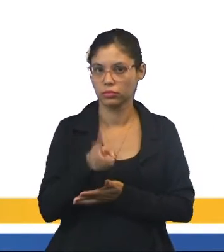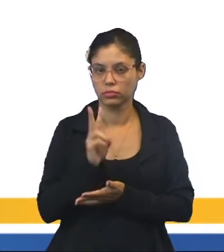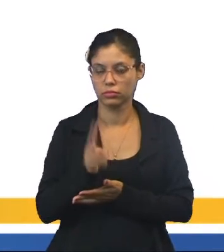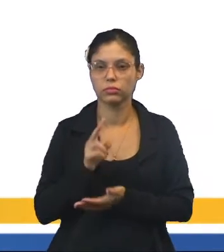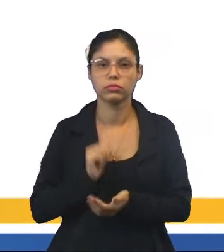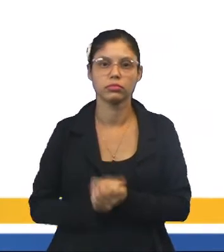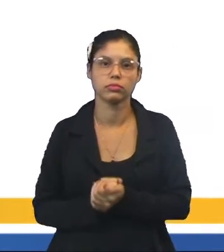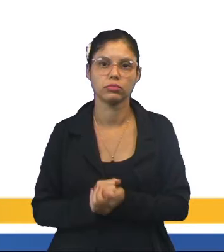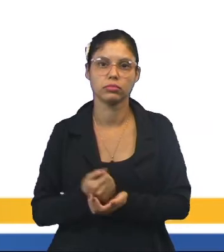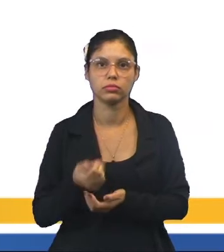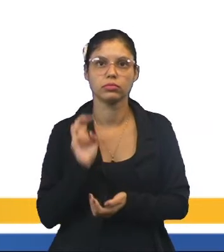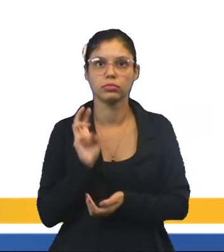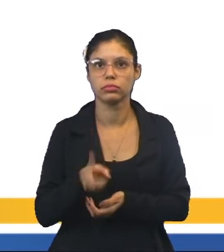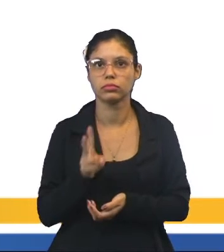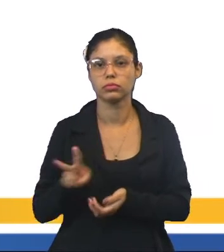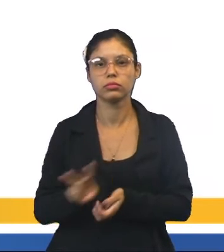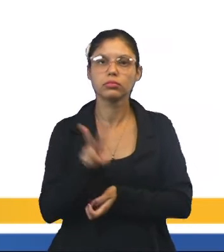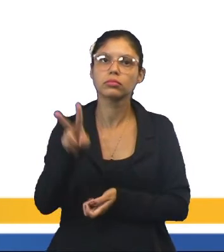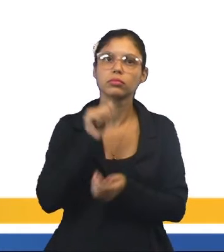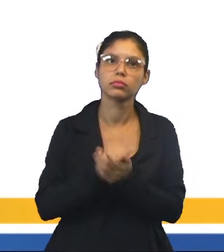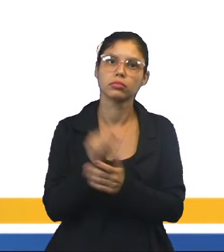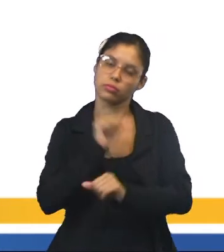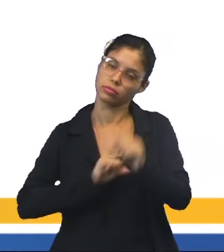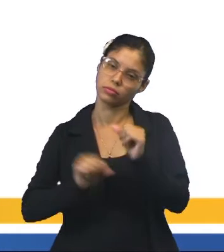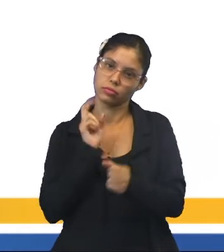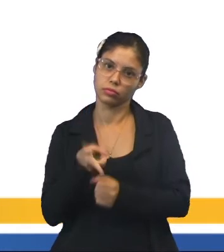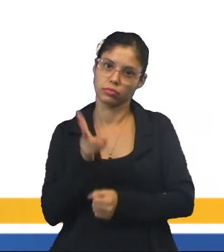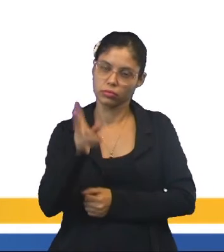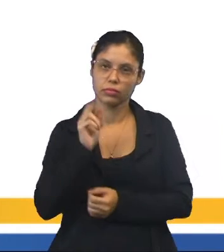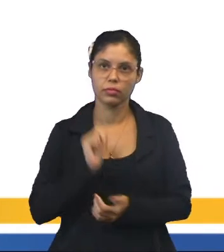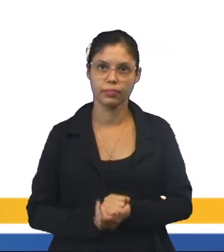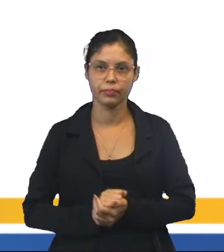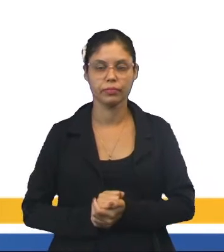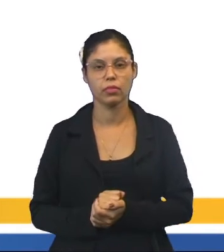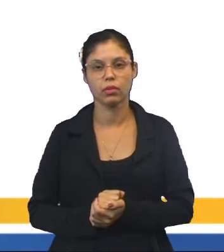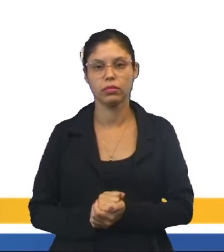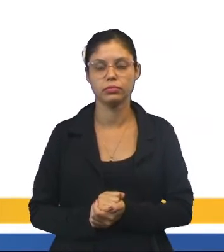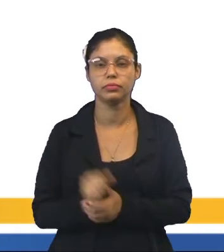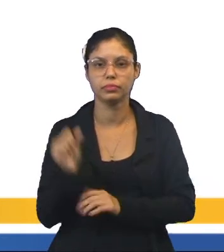mesmo valor. Ele sempre vai estar mudando constantemente.